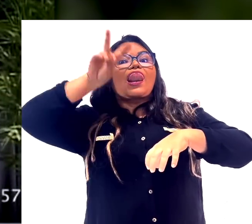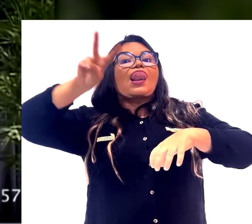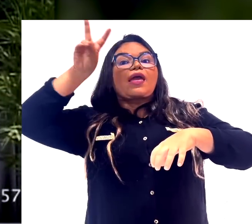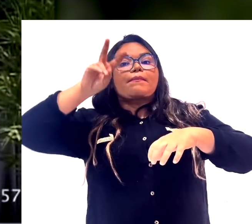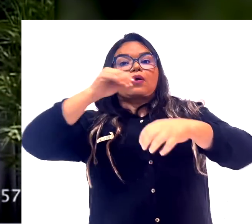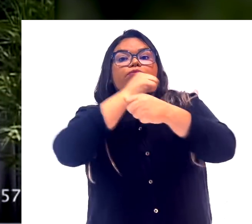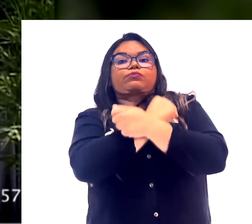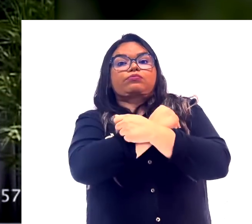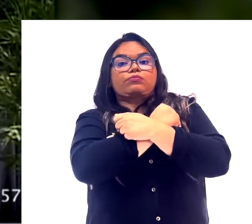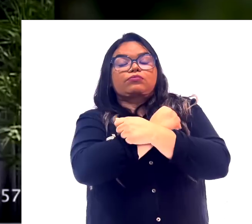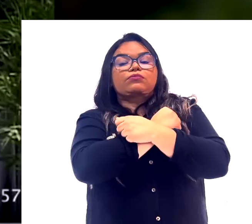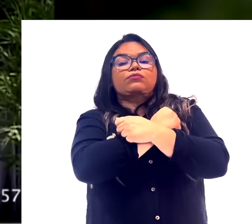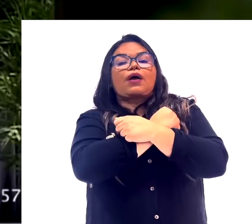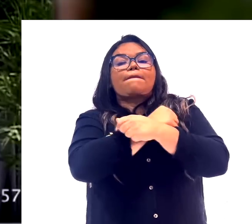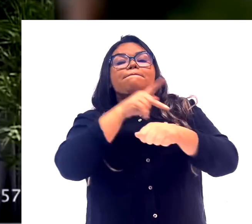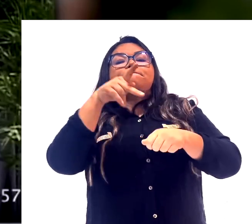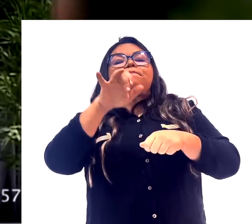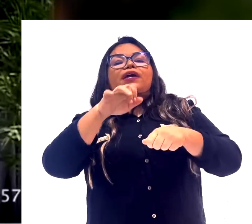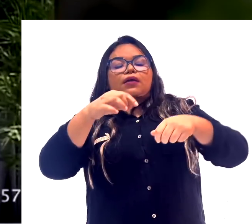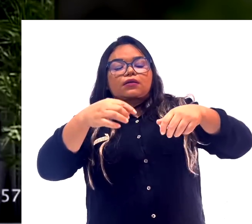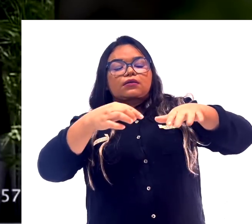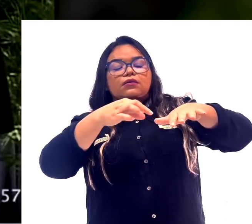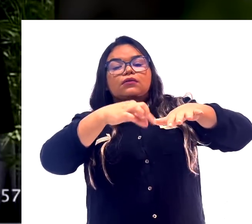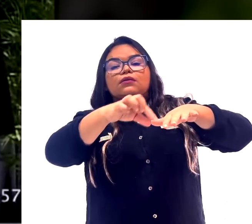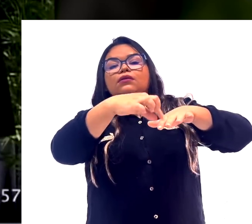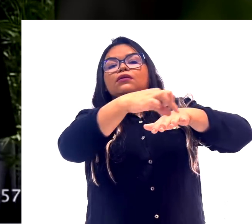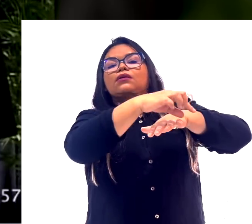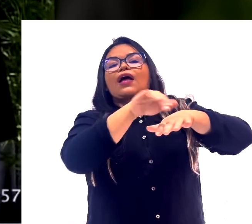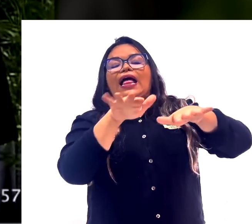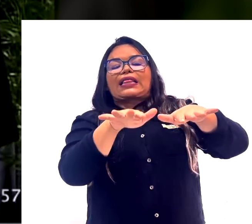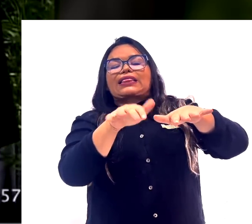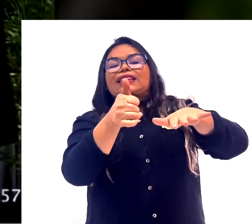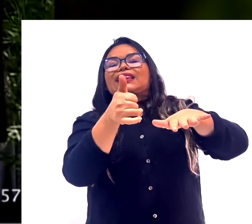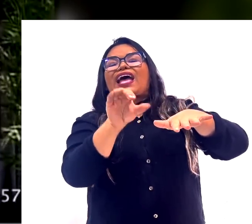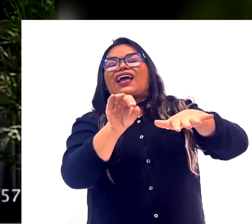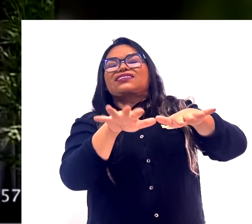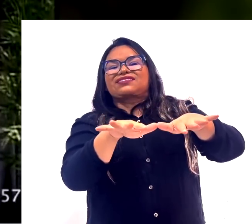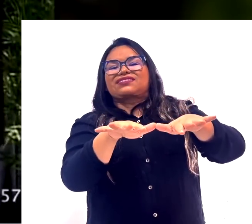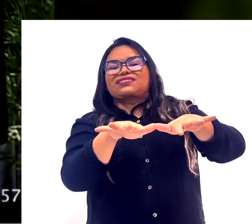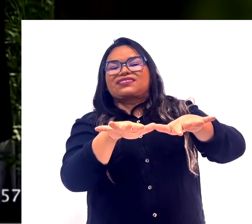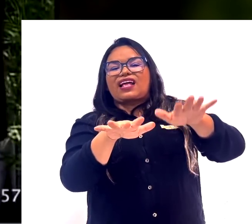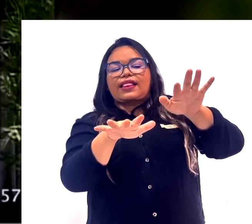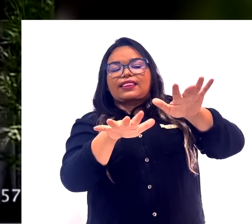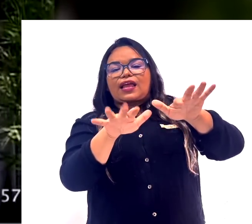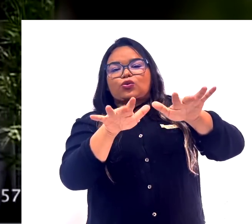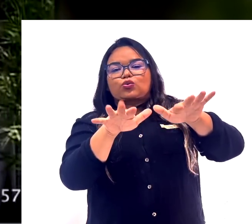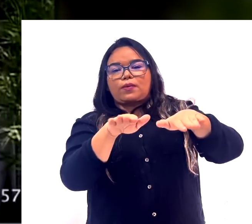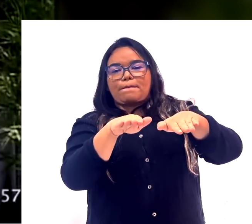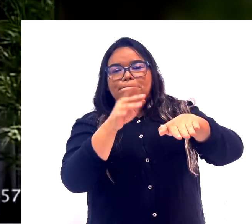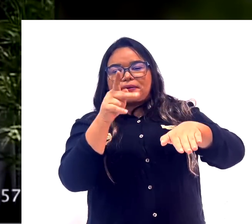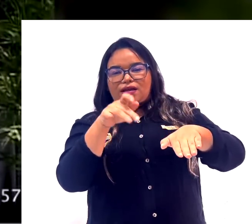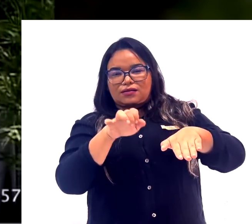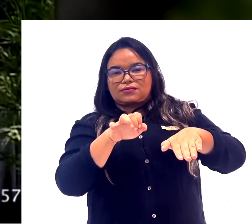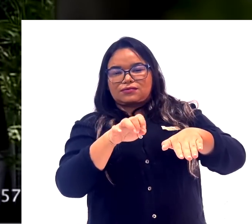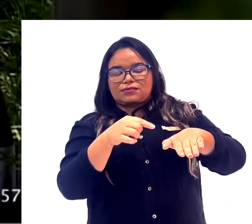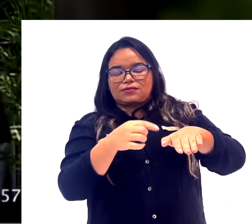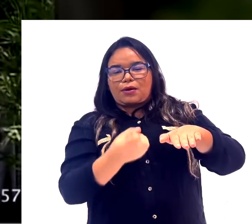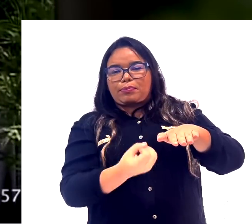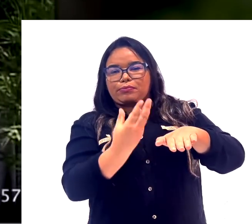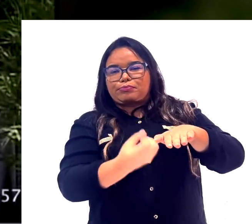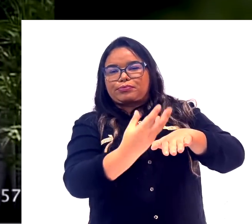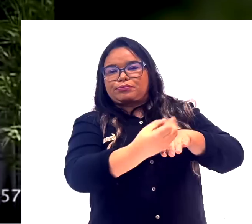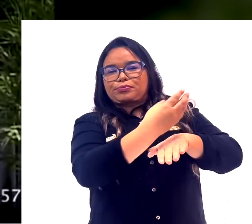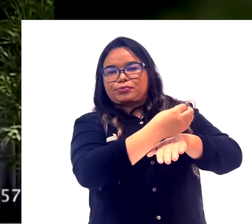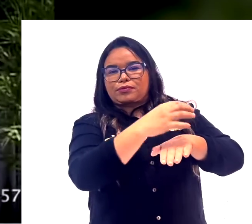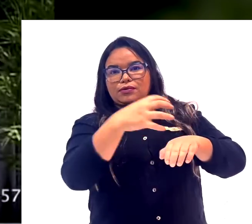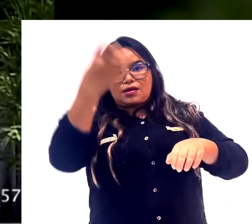10 dedos. Aqui temos os 10 novamente, divididos em 10, e outro se levantará depois deles, e ele